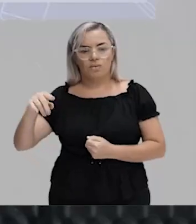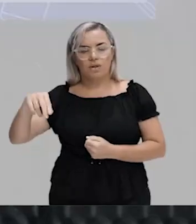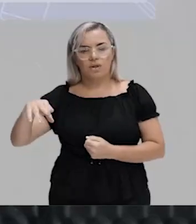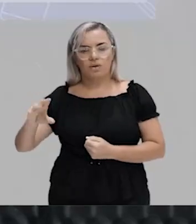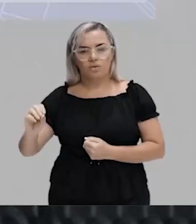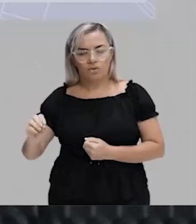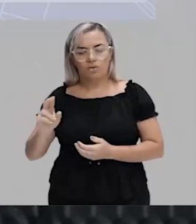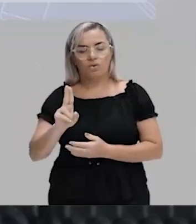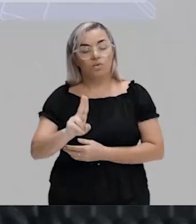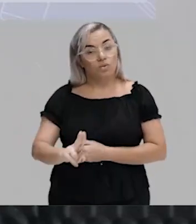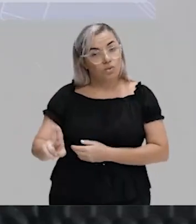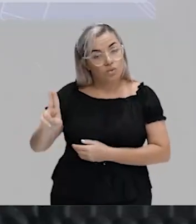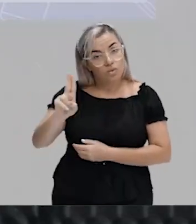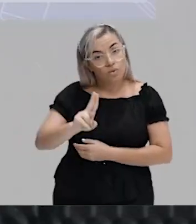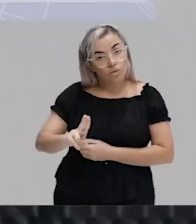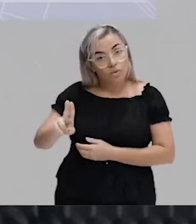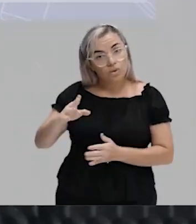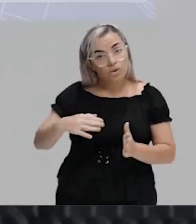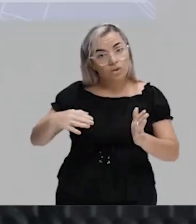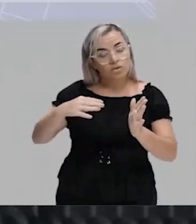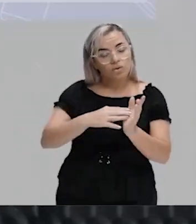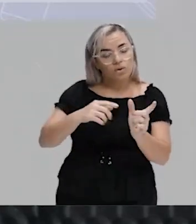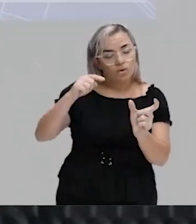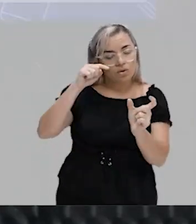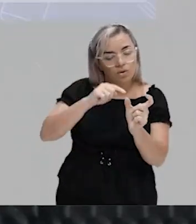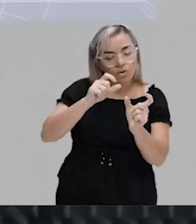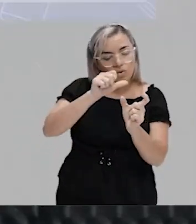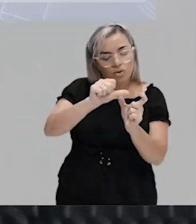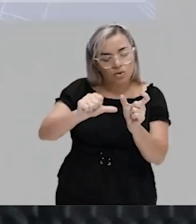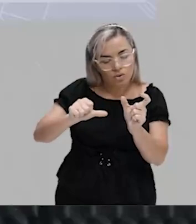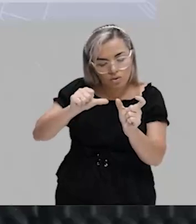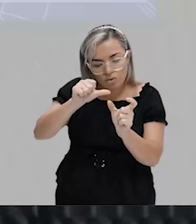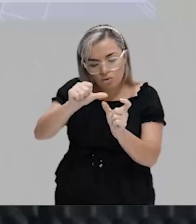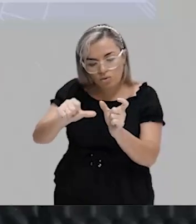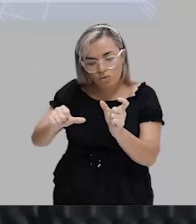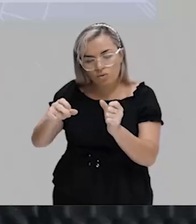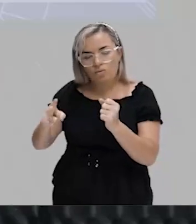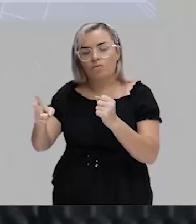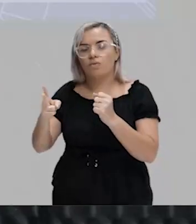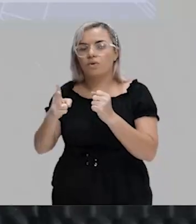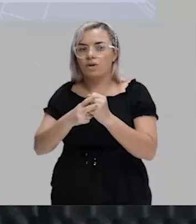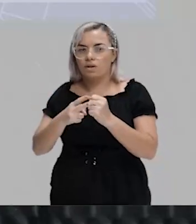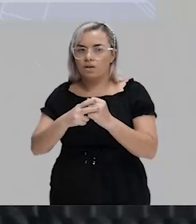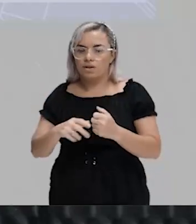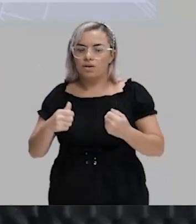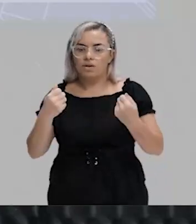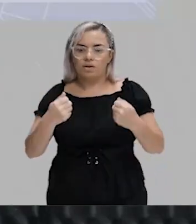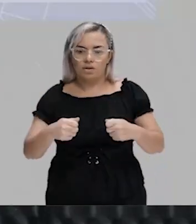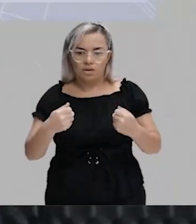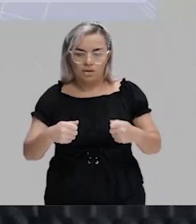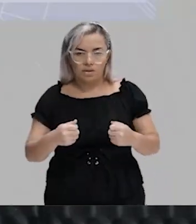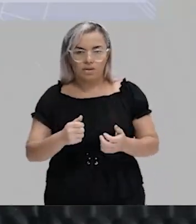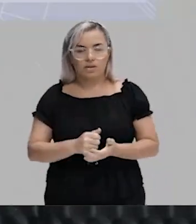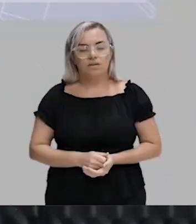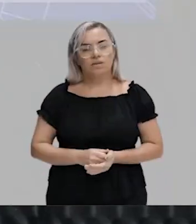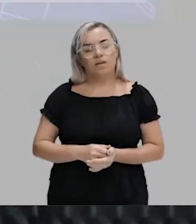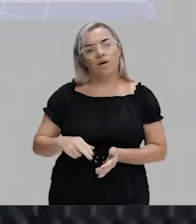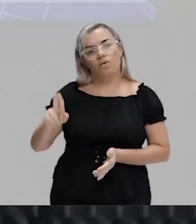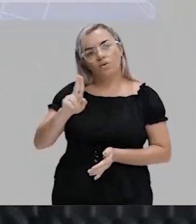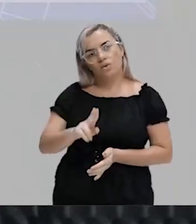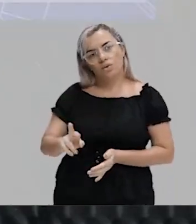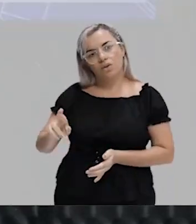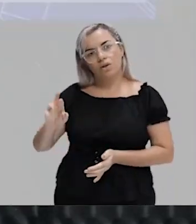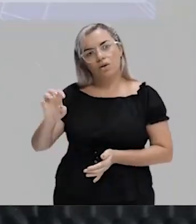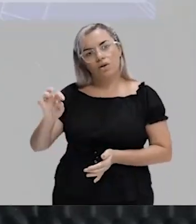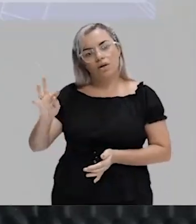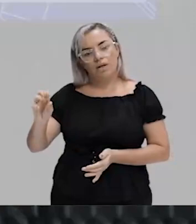eu utilizo os pronomes do caso reto e não os pronomes do caso oblíquo. O correto seria, este é um problema para